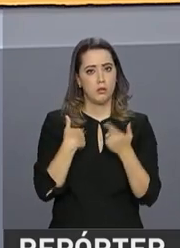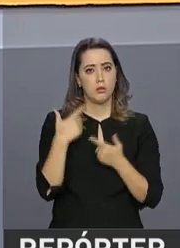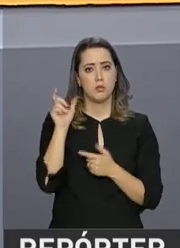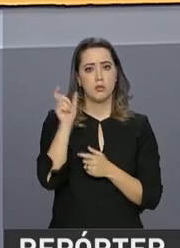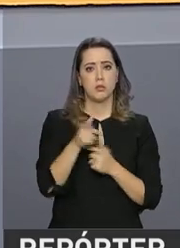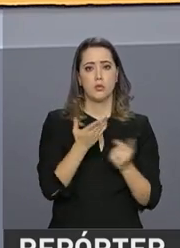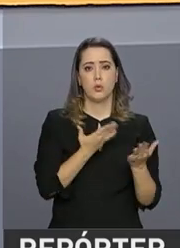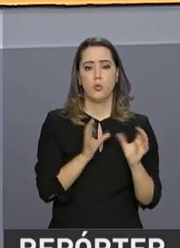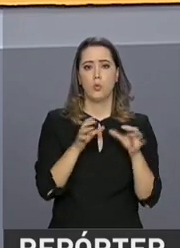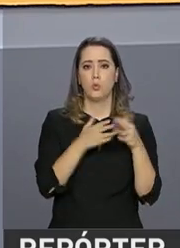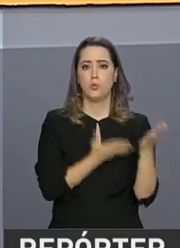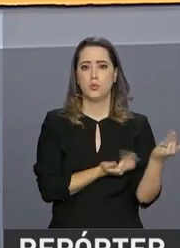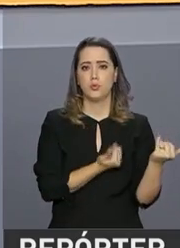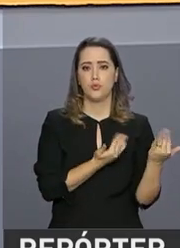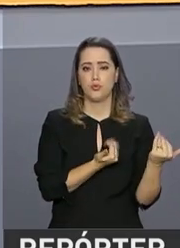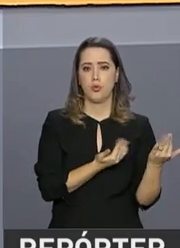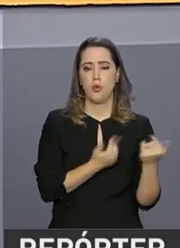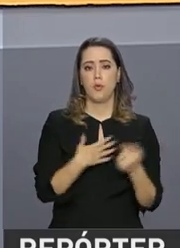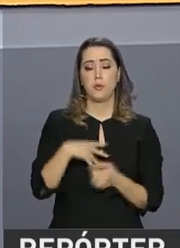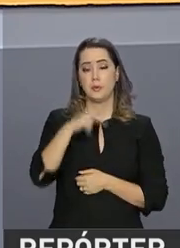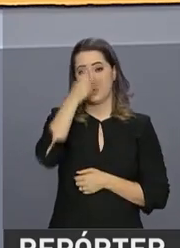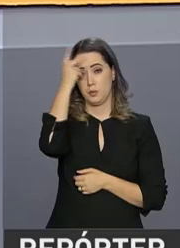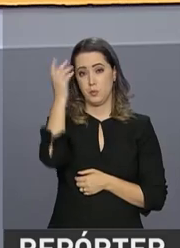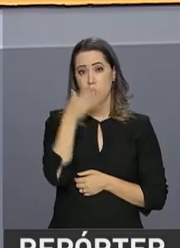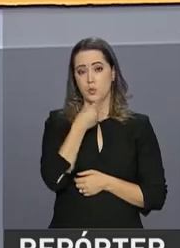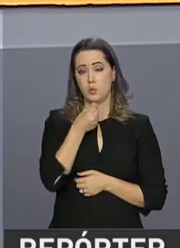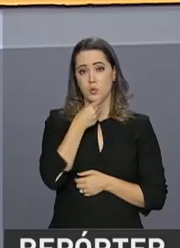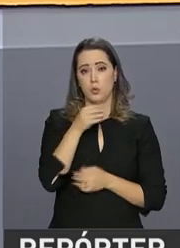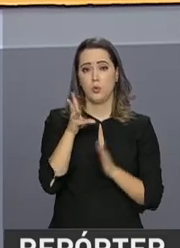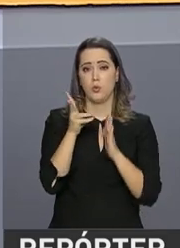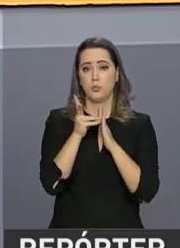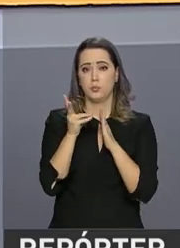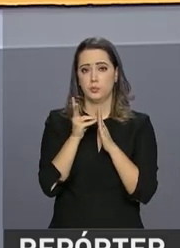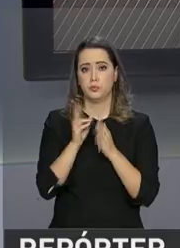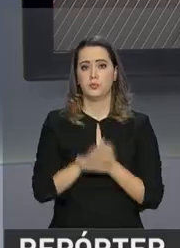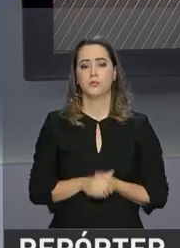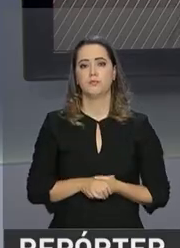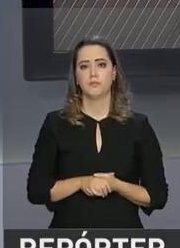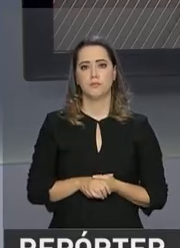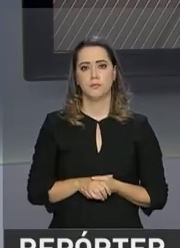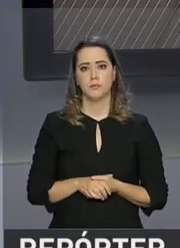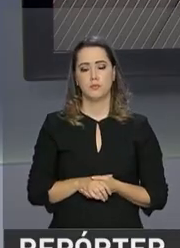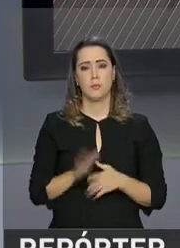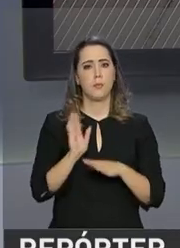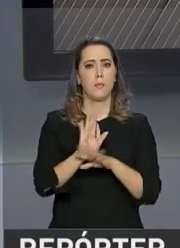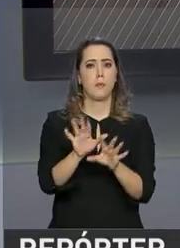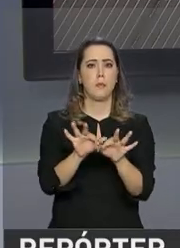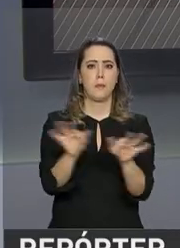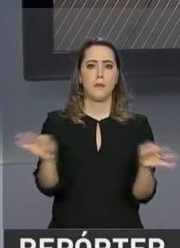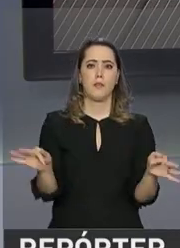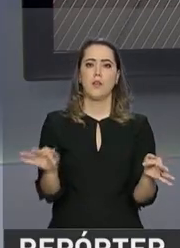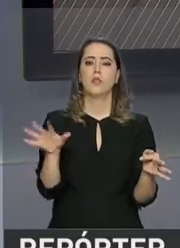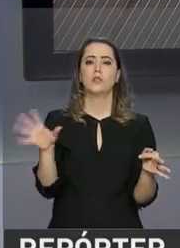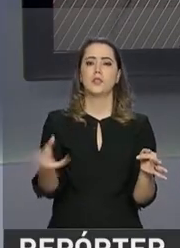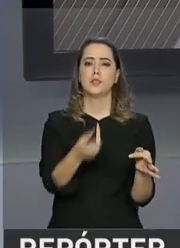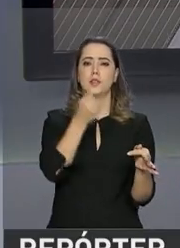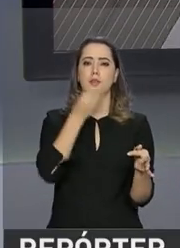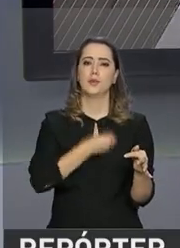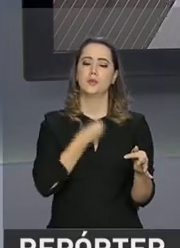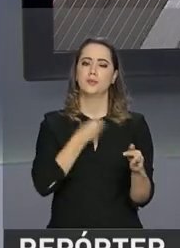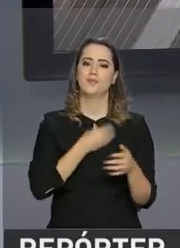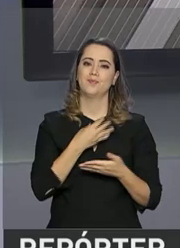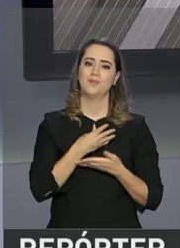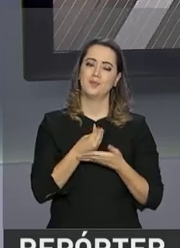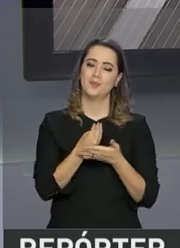índice entre jovens, principalmente homens e indígenas. Uma ajuda simples e que salva vidas.